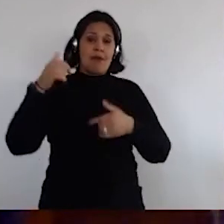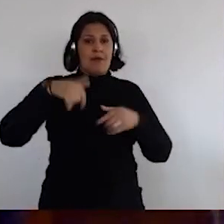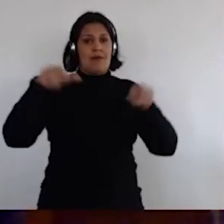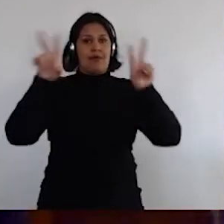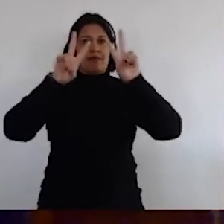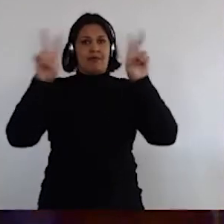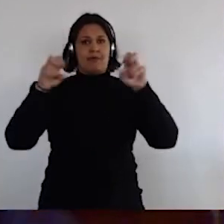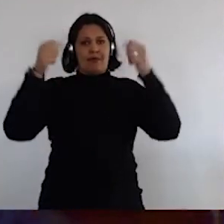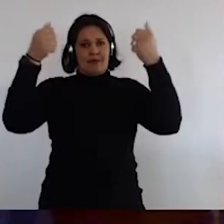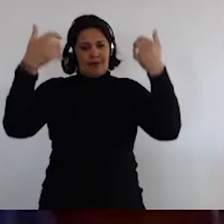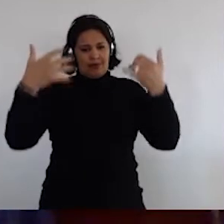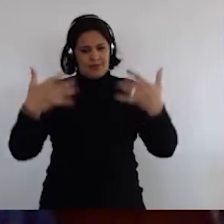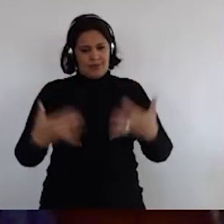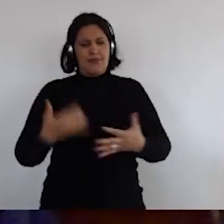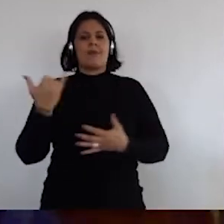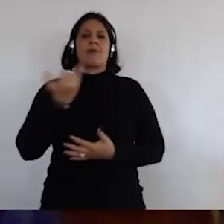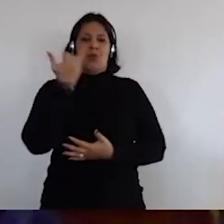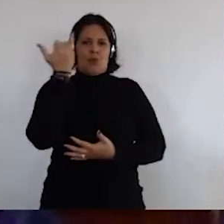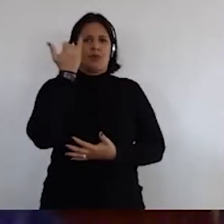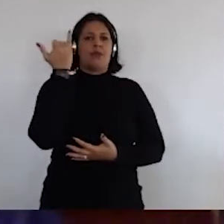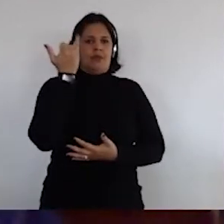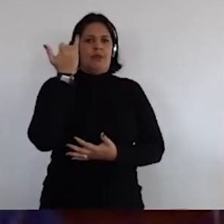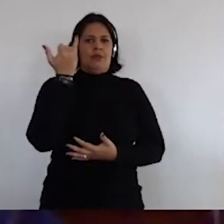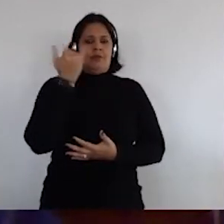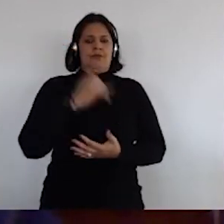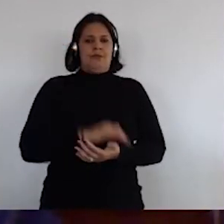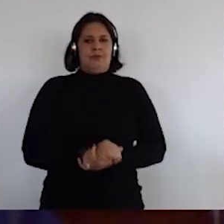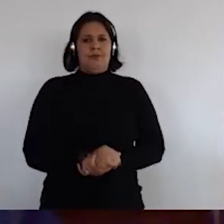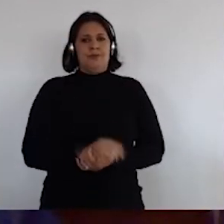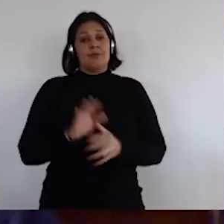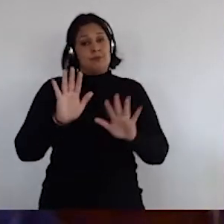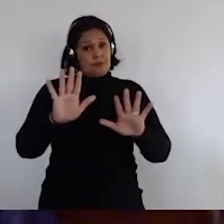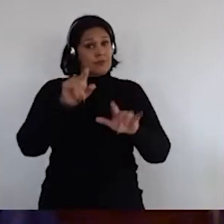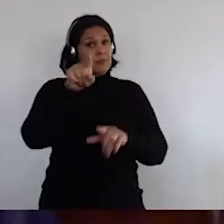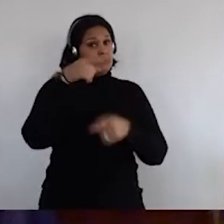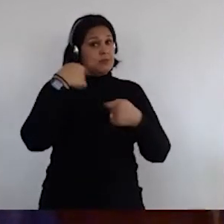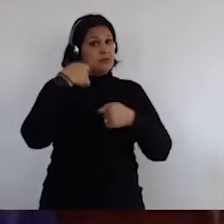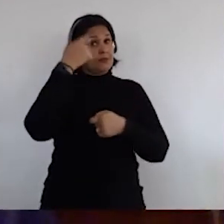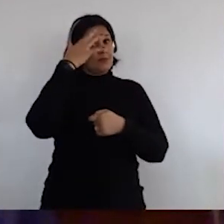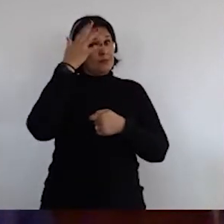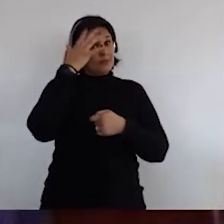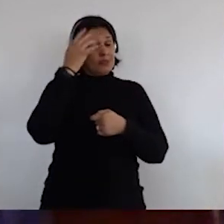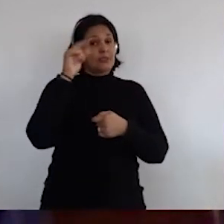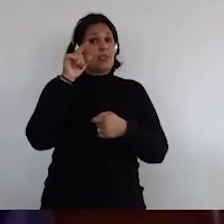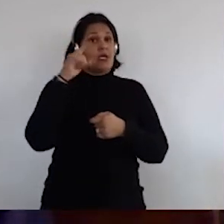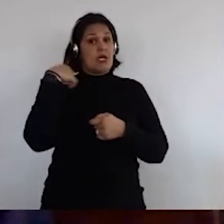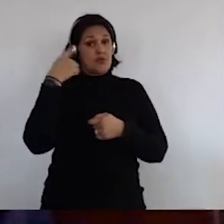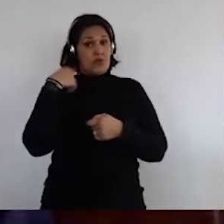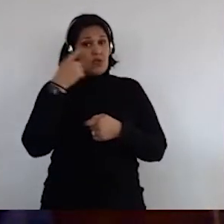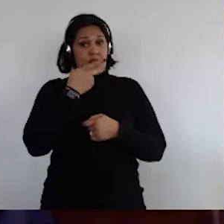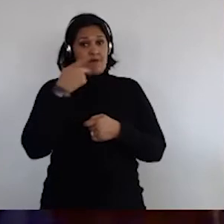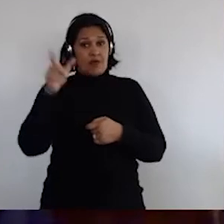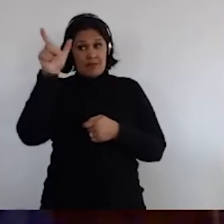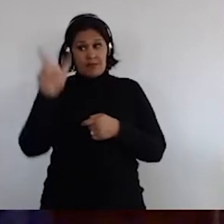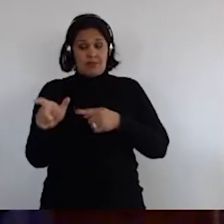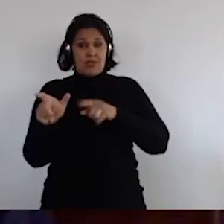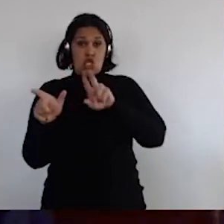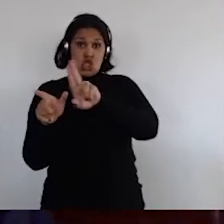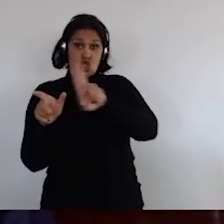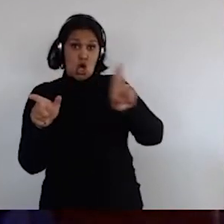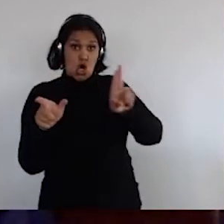painel importantíssimo, tendo em mente que o advogado fala em nome do cidadão,